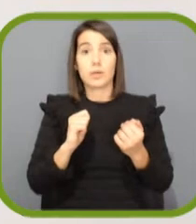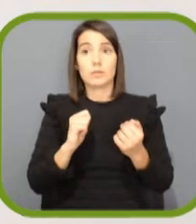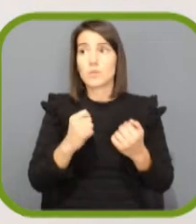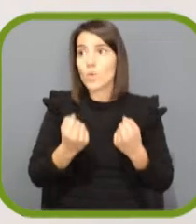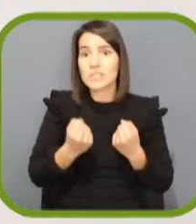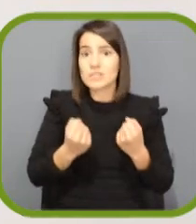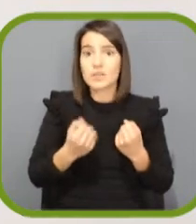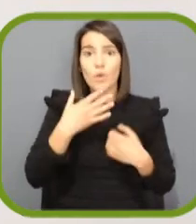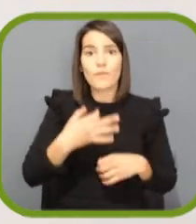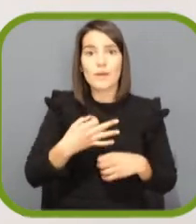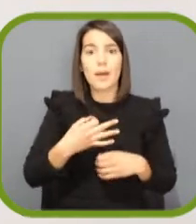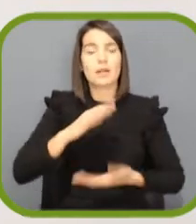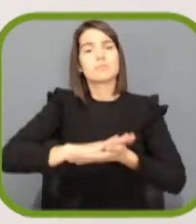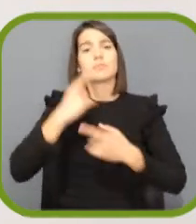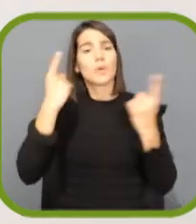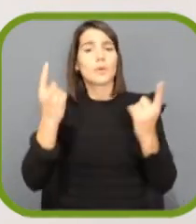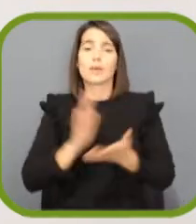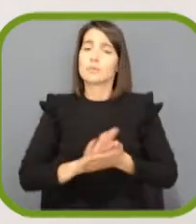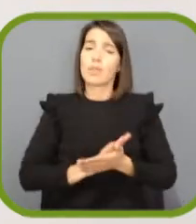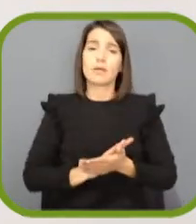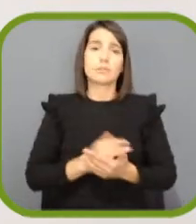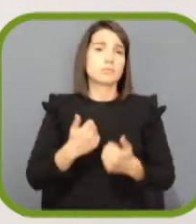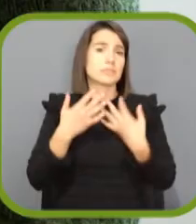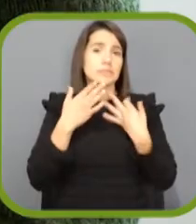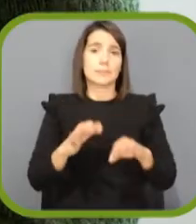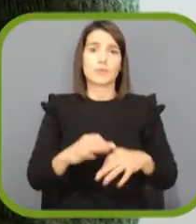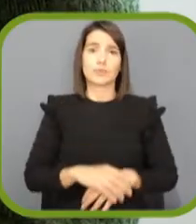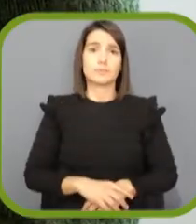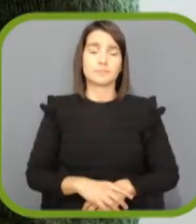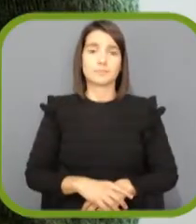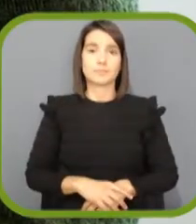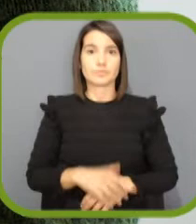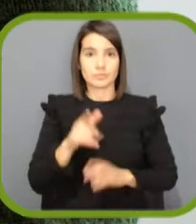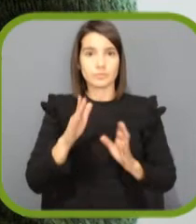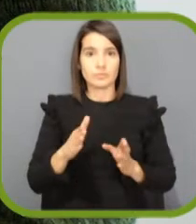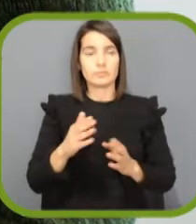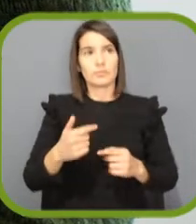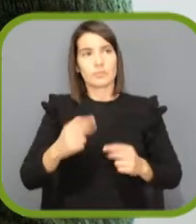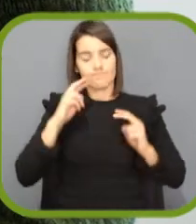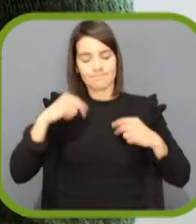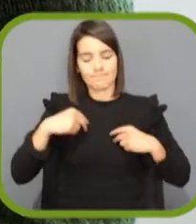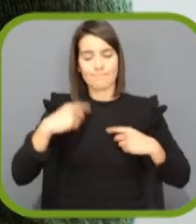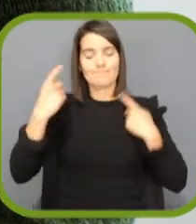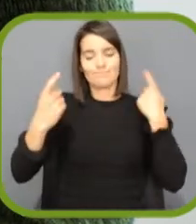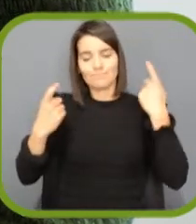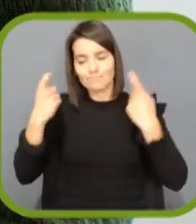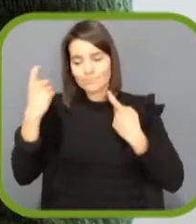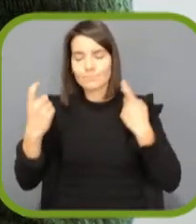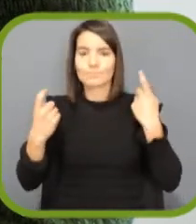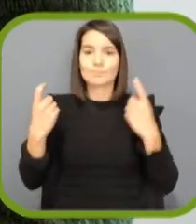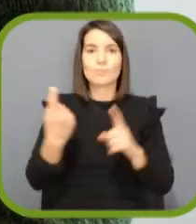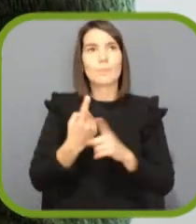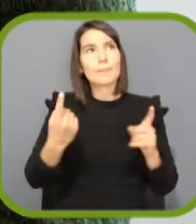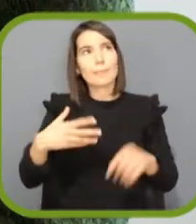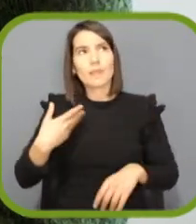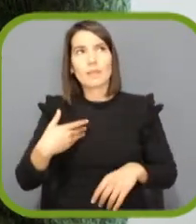conseguiu confirmar, não a publica. É simples. Alguma vez teve de fazer uma reflexão pessoal